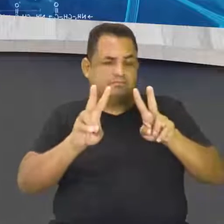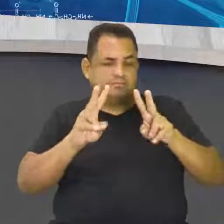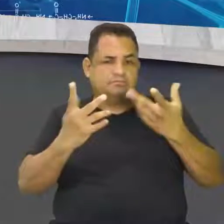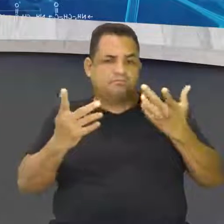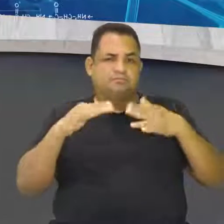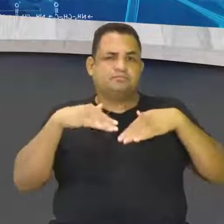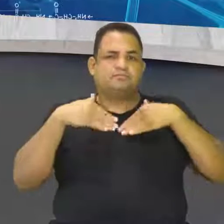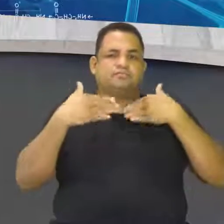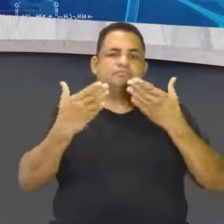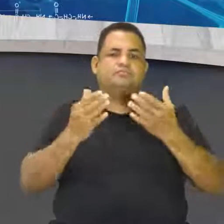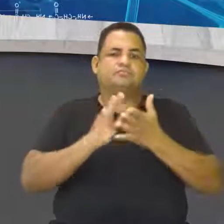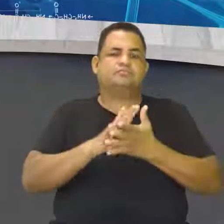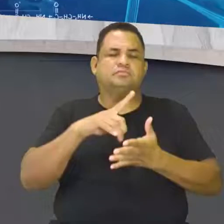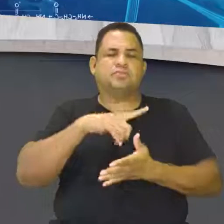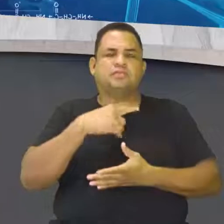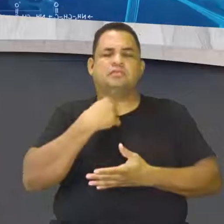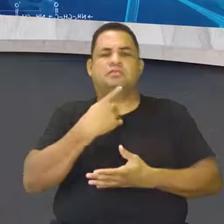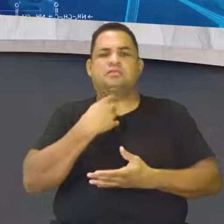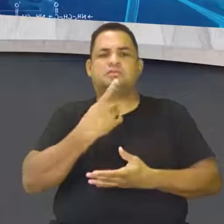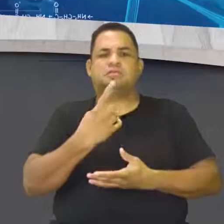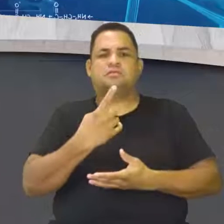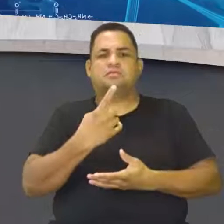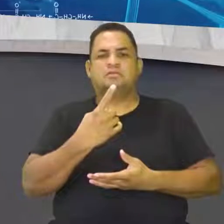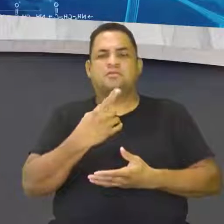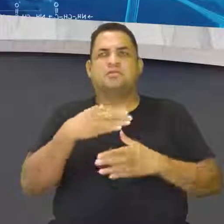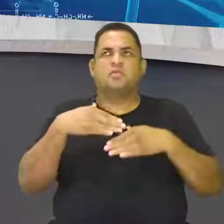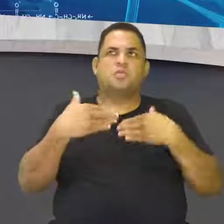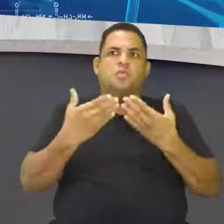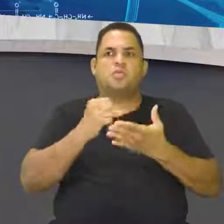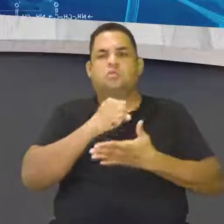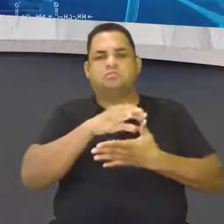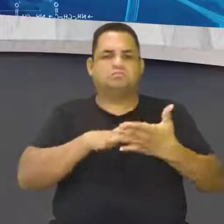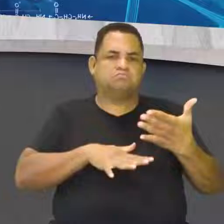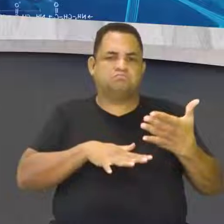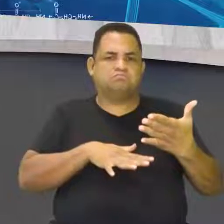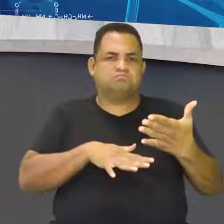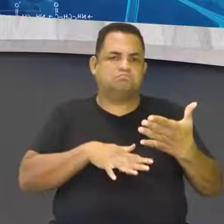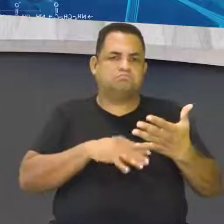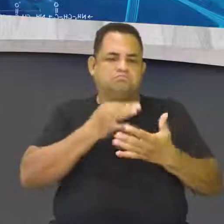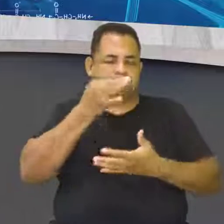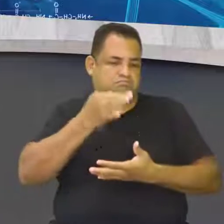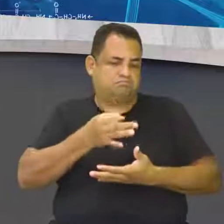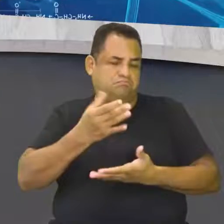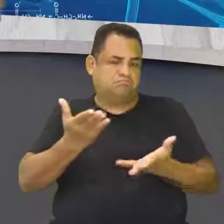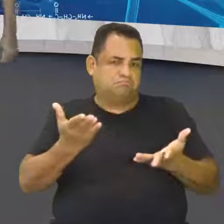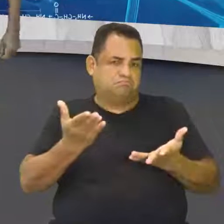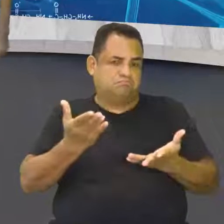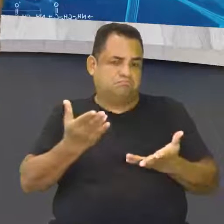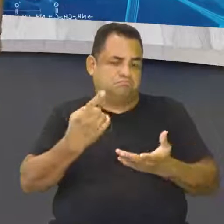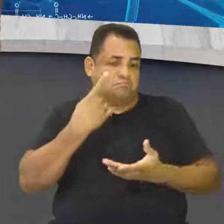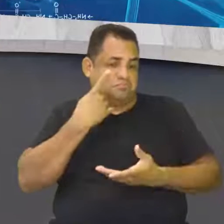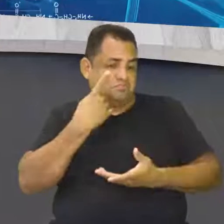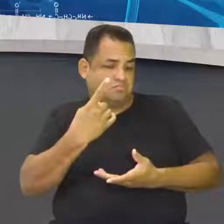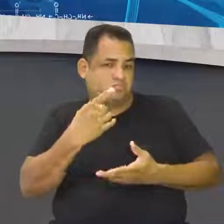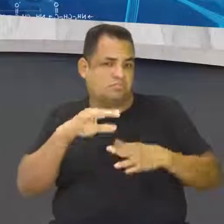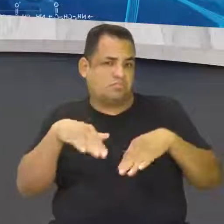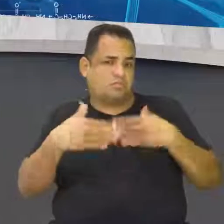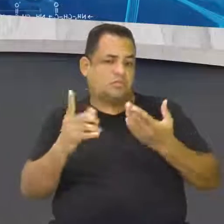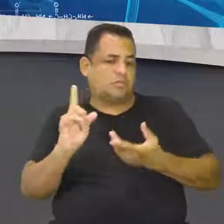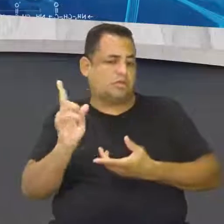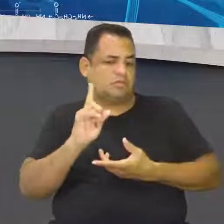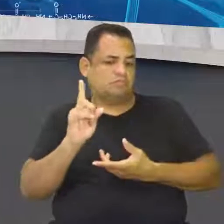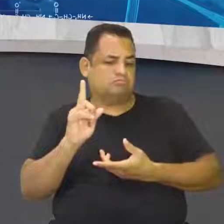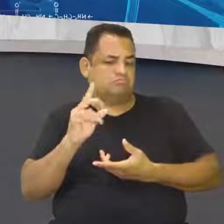às vezes, quando você está na dúvida de qual seria a alternativa correta? Só de você saber quais